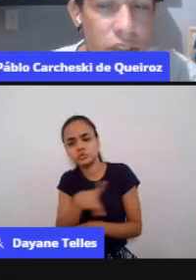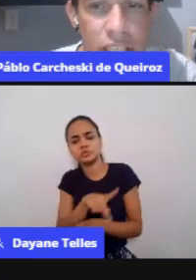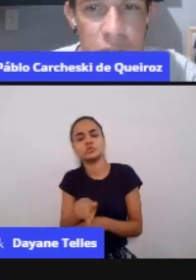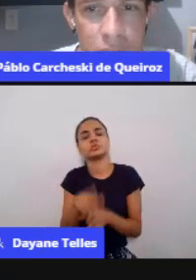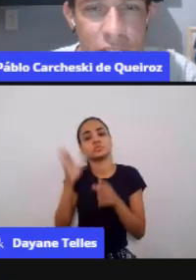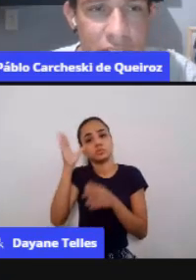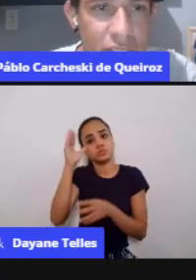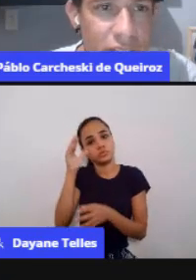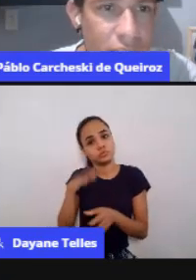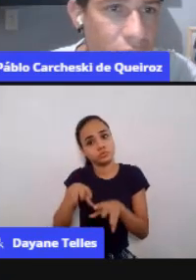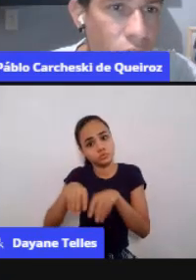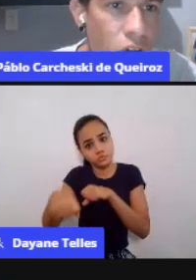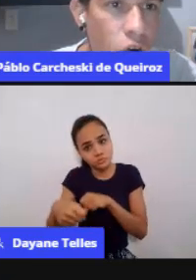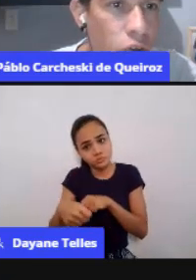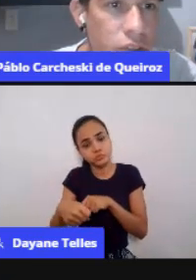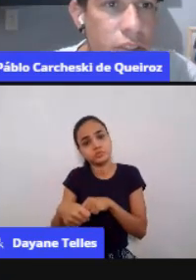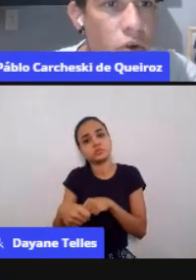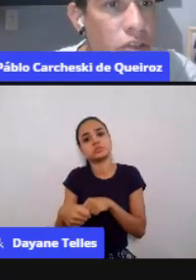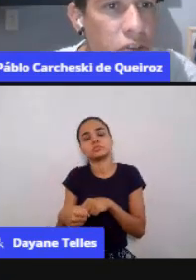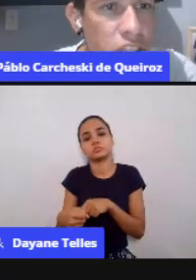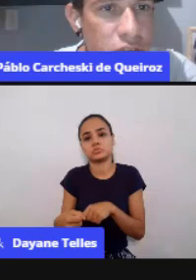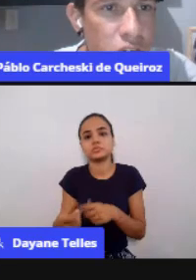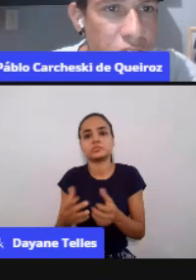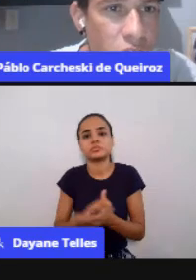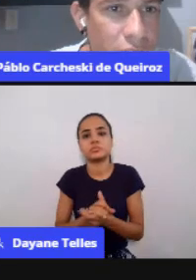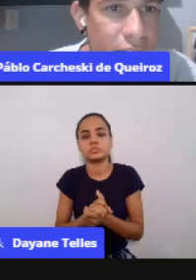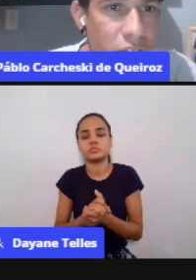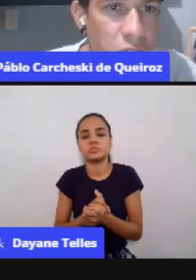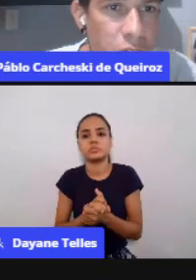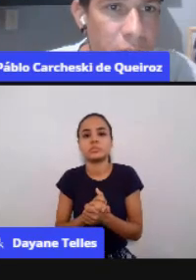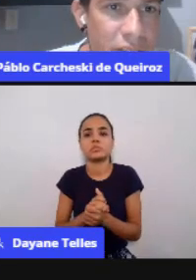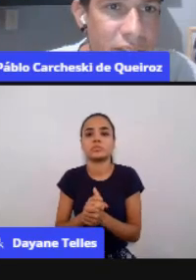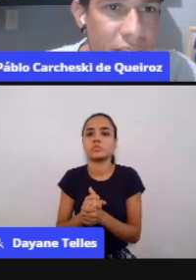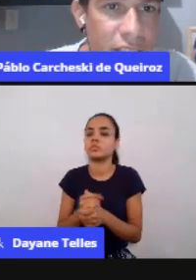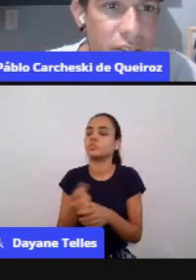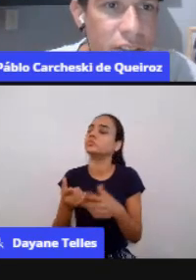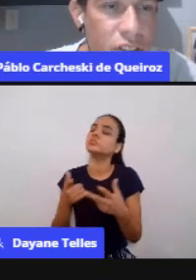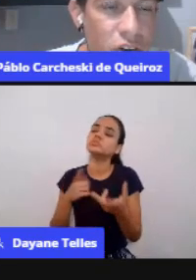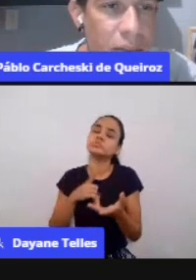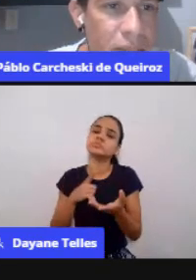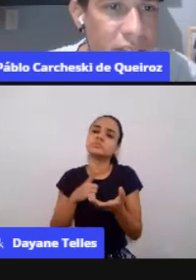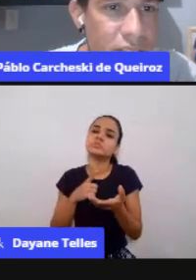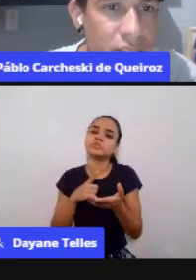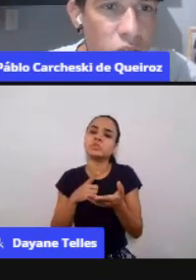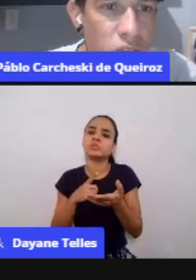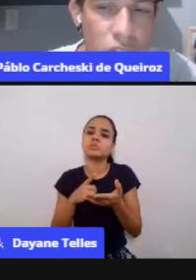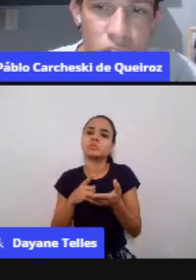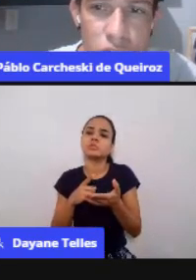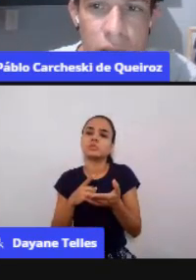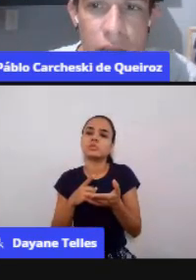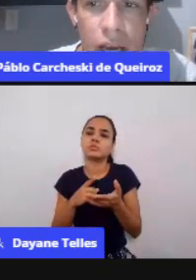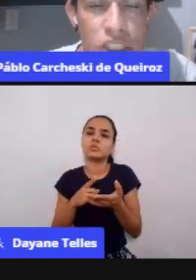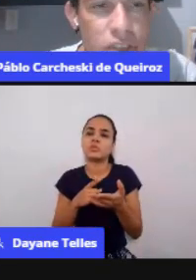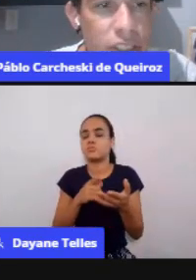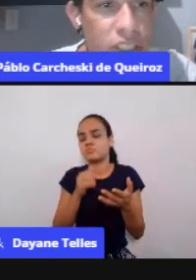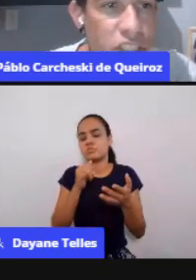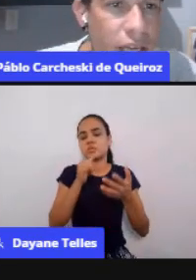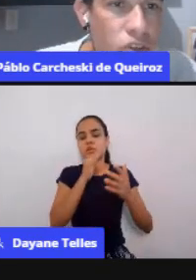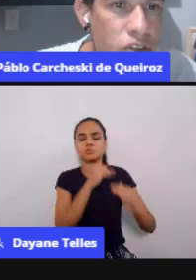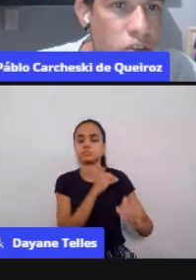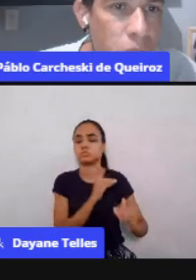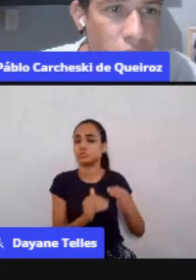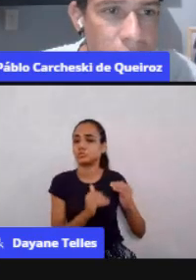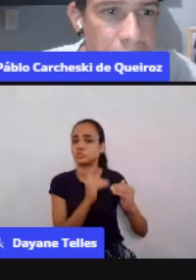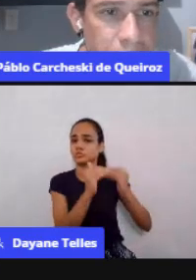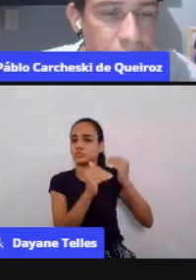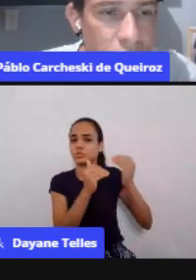8º do 9º a respeito dessa questão, ou se quando for desenvolver o caderno base 3 e olhar para essa questão com os alunos, a gente vai deixar